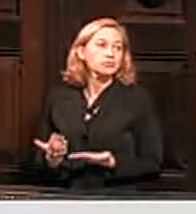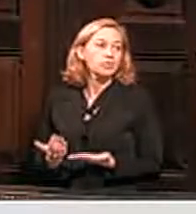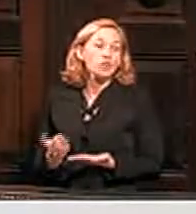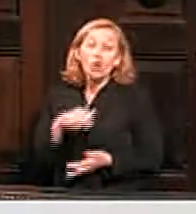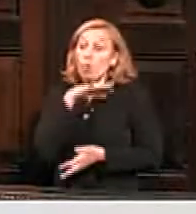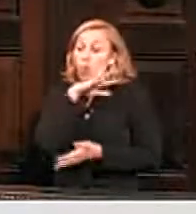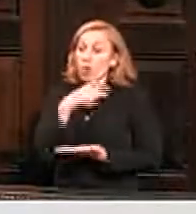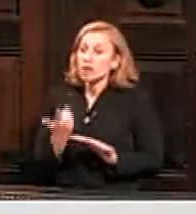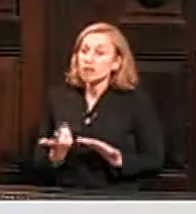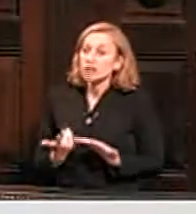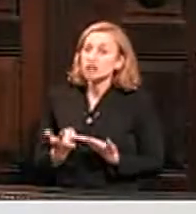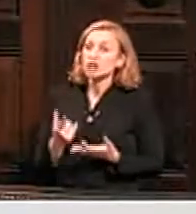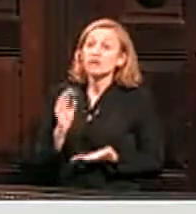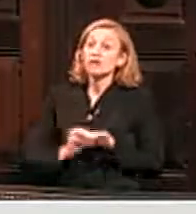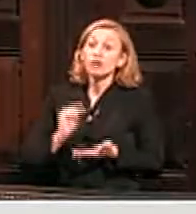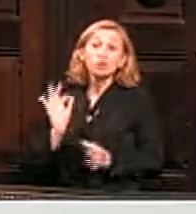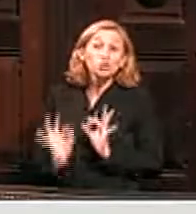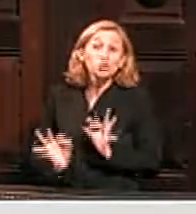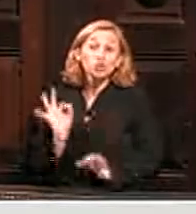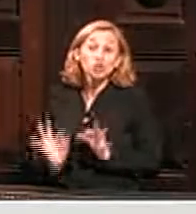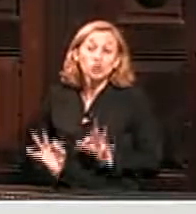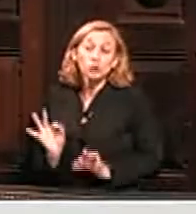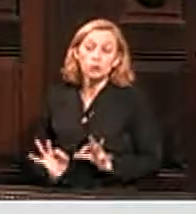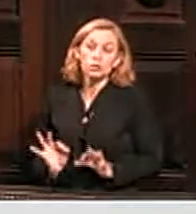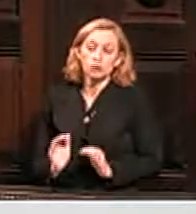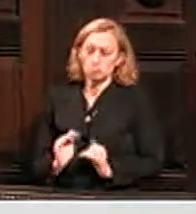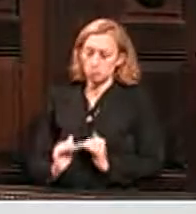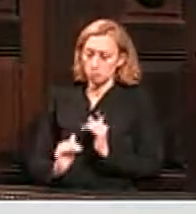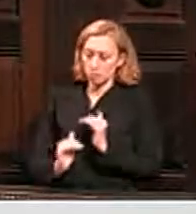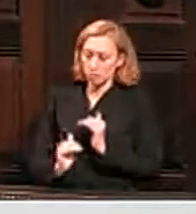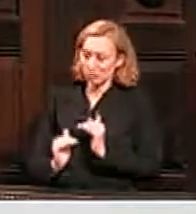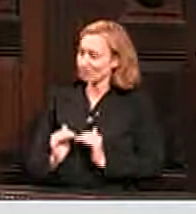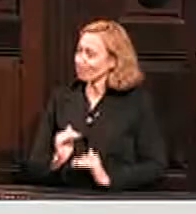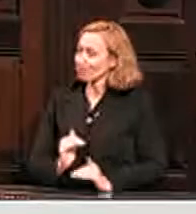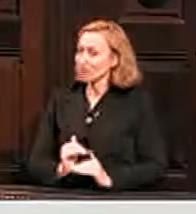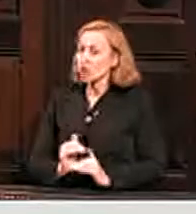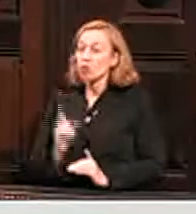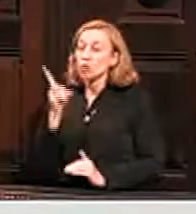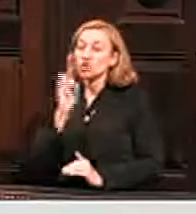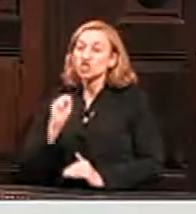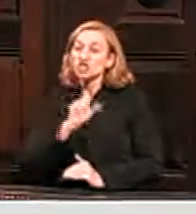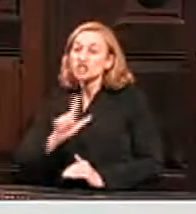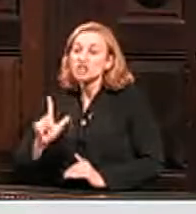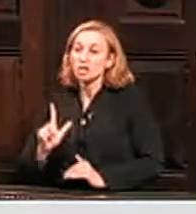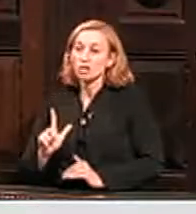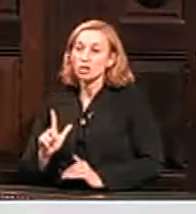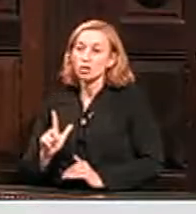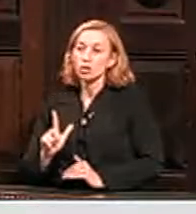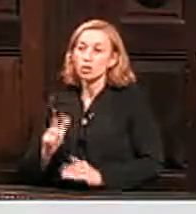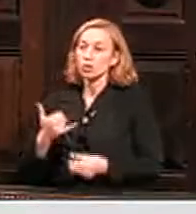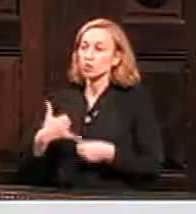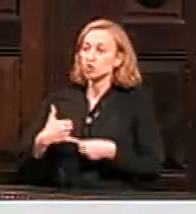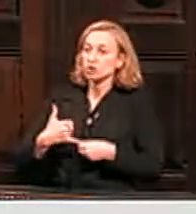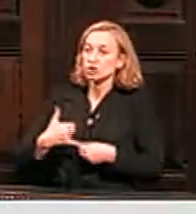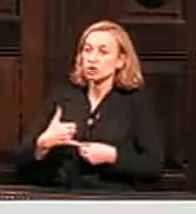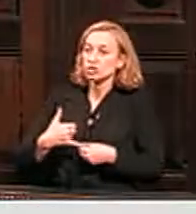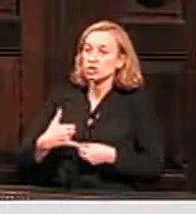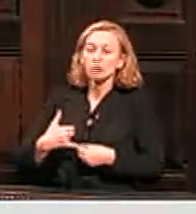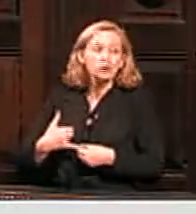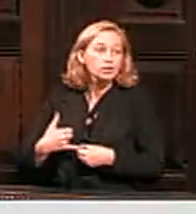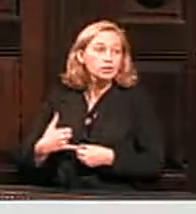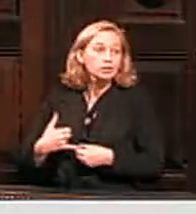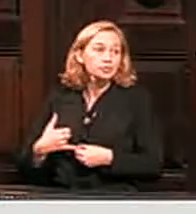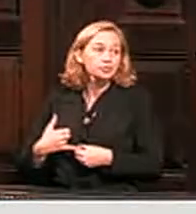ruim, injusta, regressiva. O diesel, que não é só um combustível, mas que é um combustível